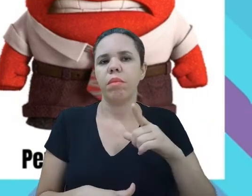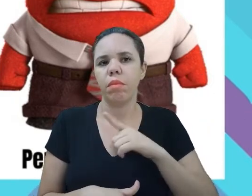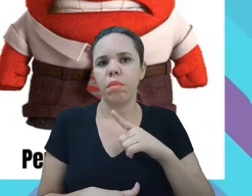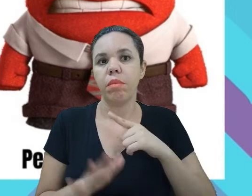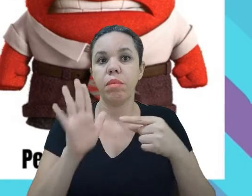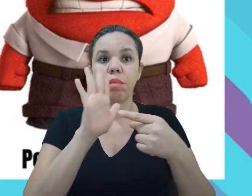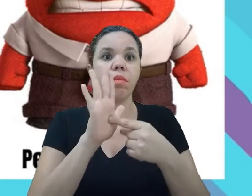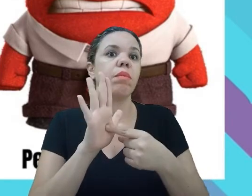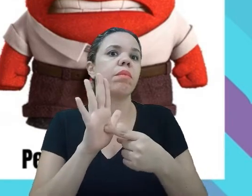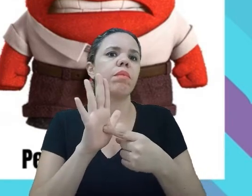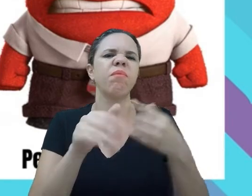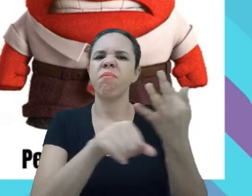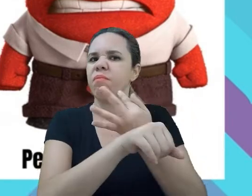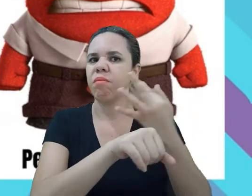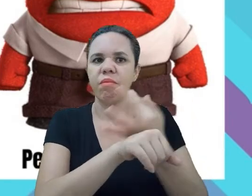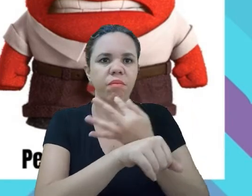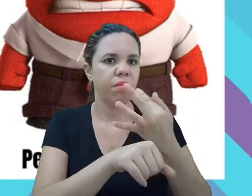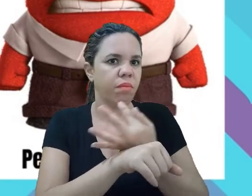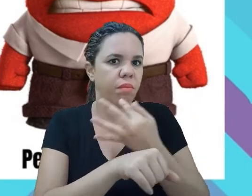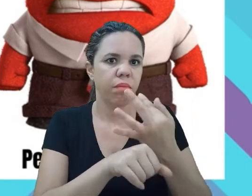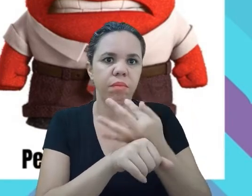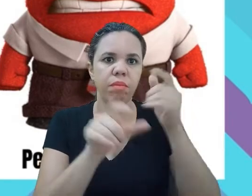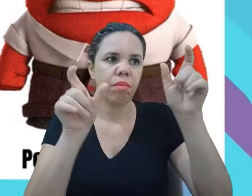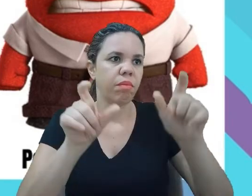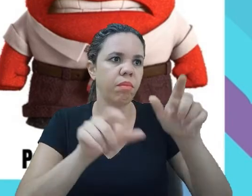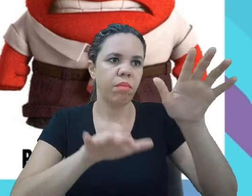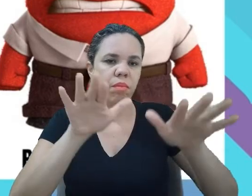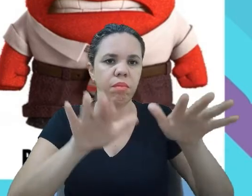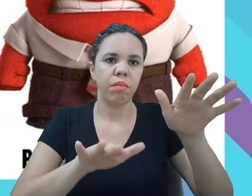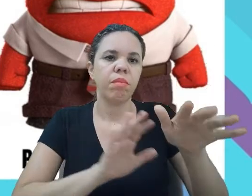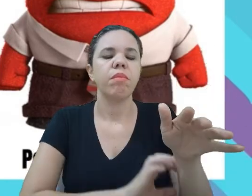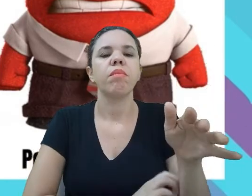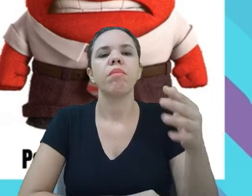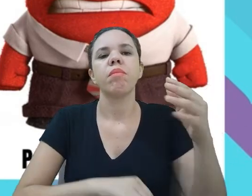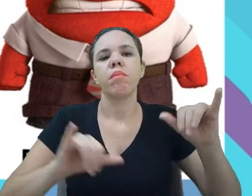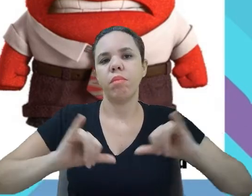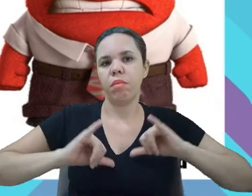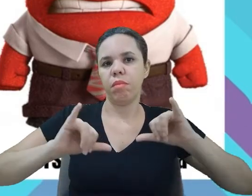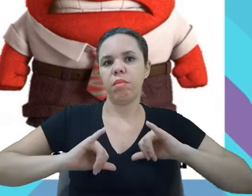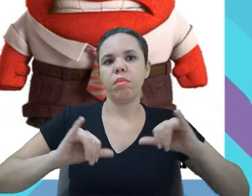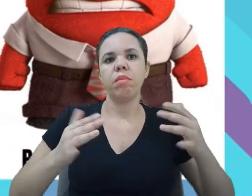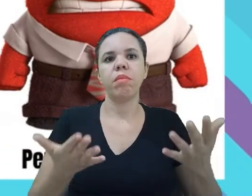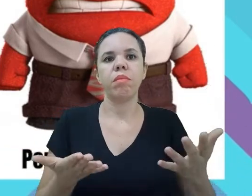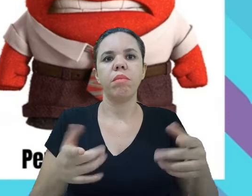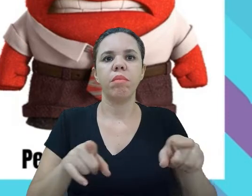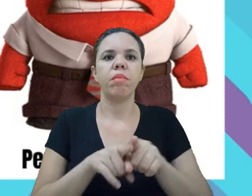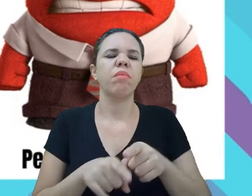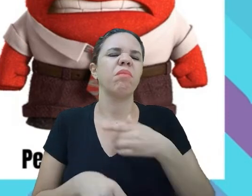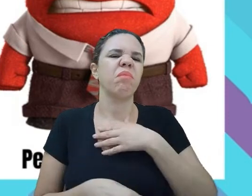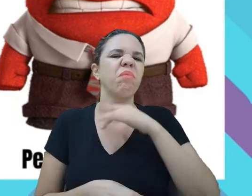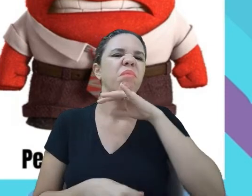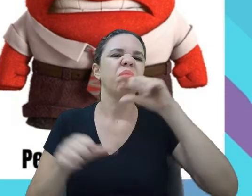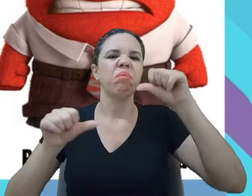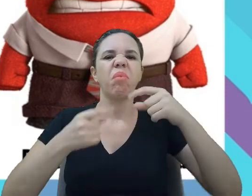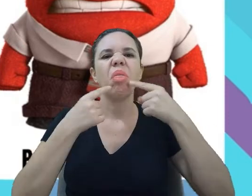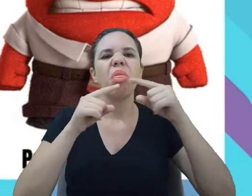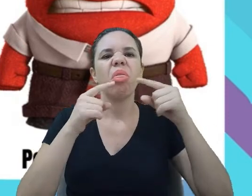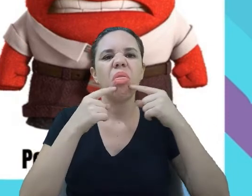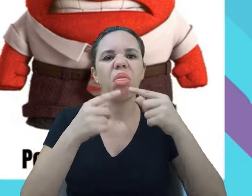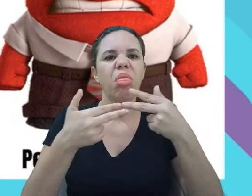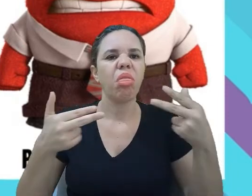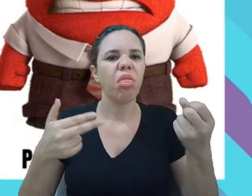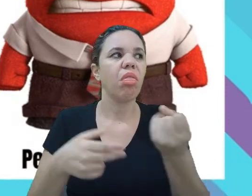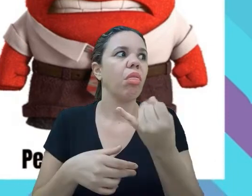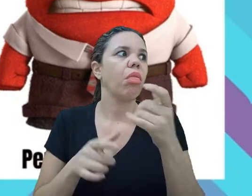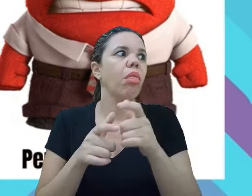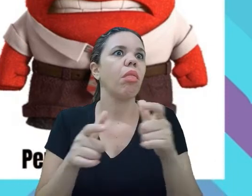vivenciada no filme Divertidamente pelo personagem Raiva. Essa dinâmica é bem perceptível quando o personagem Raiva sempre, a todo momento,